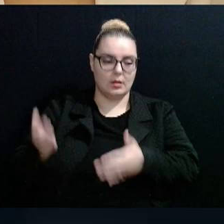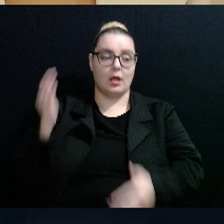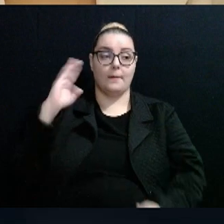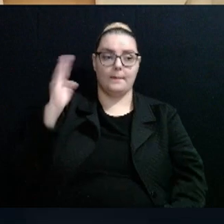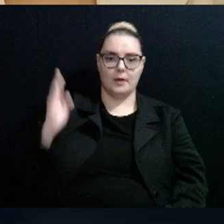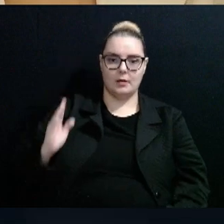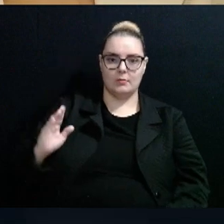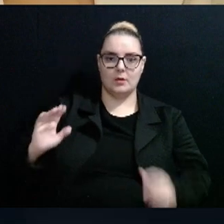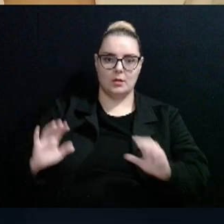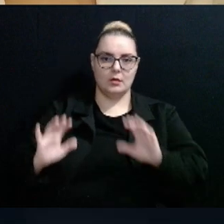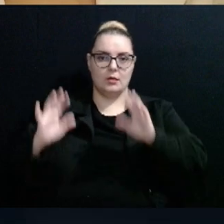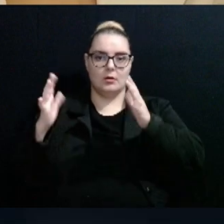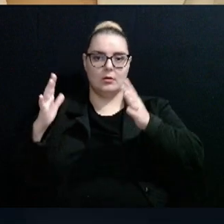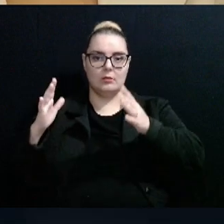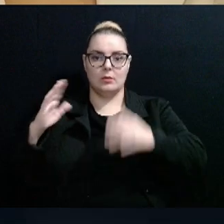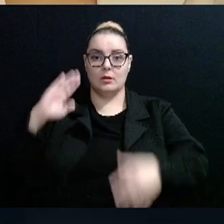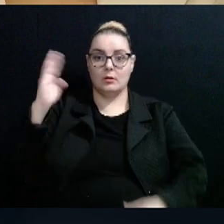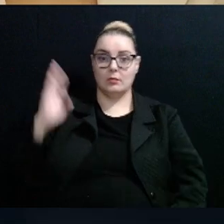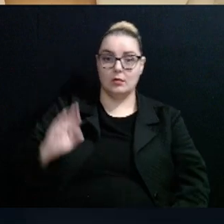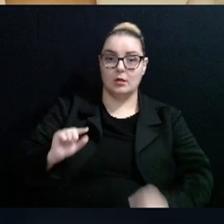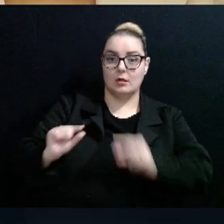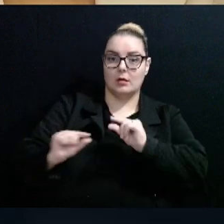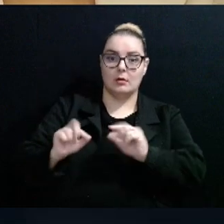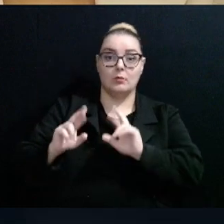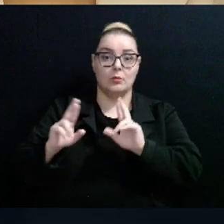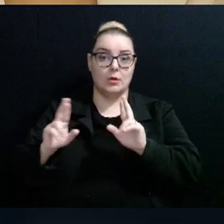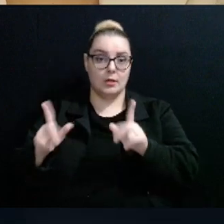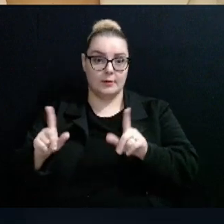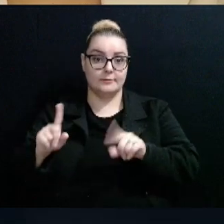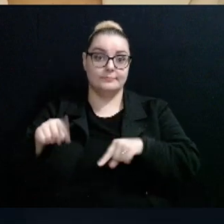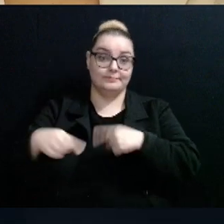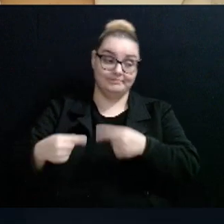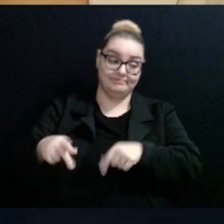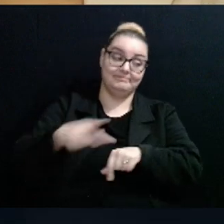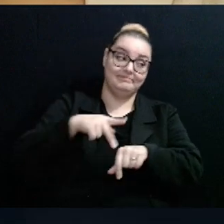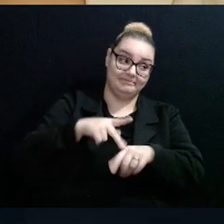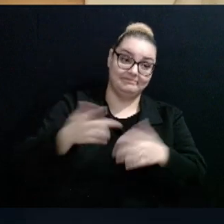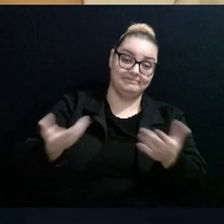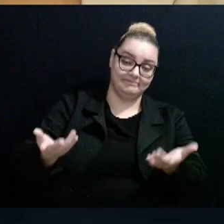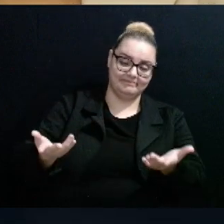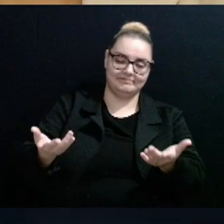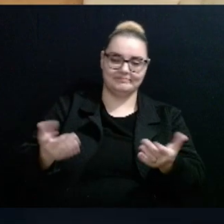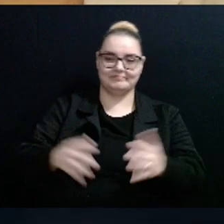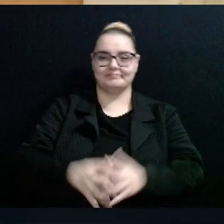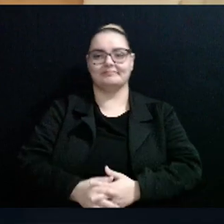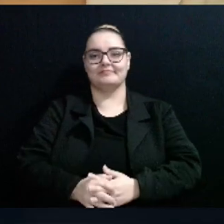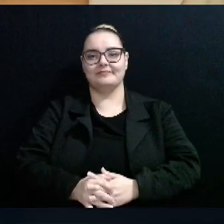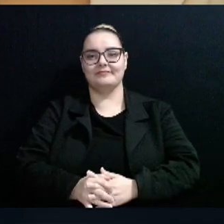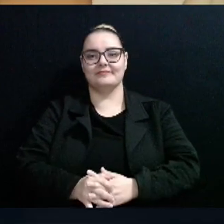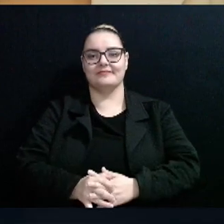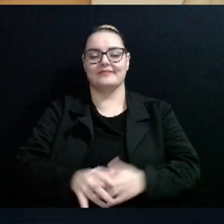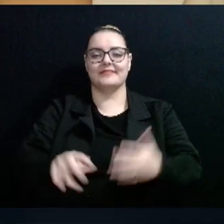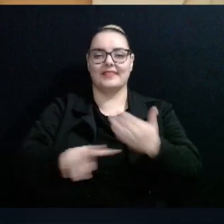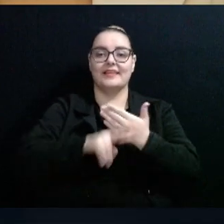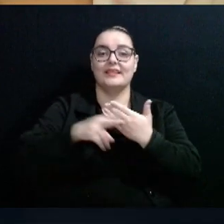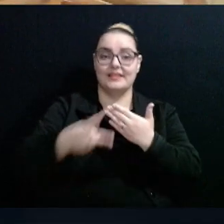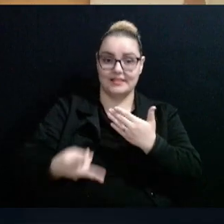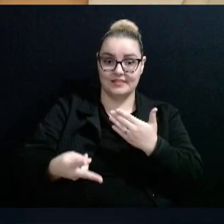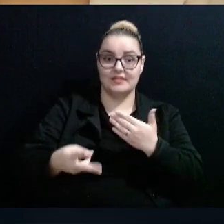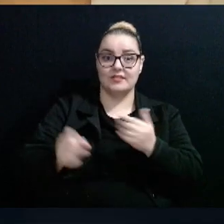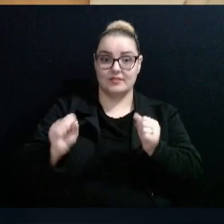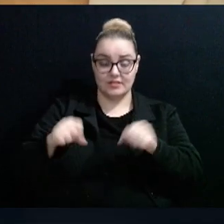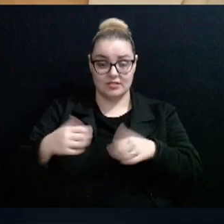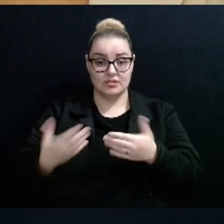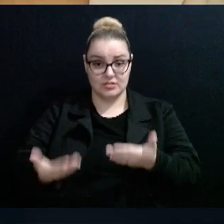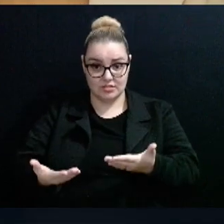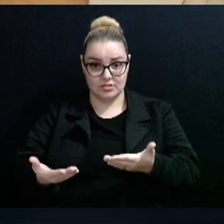do brasileiro, que é um pouco diferente de outros países, né? Ele acaba afetando mesmo, acaba trazendo